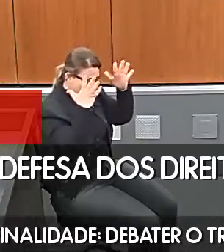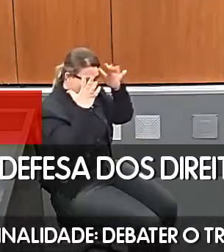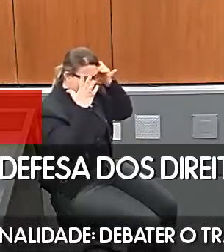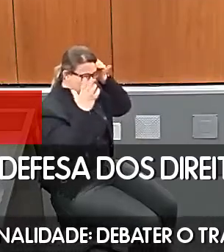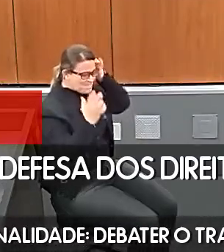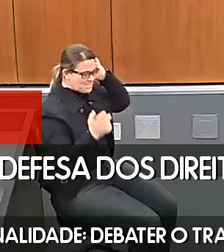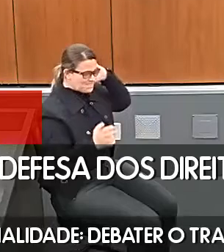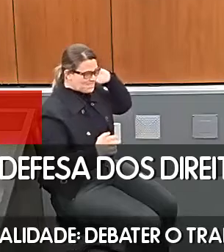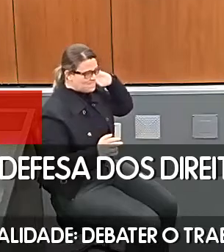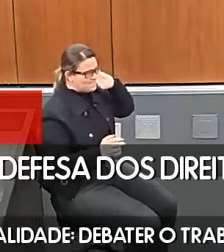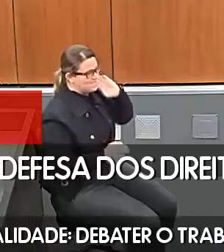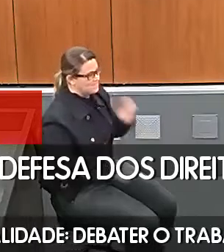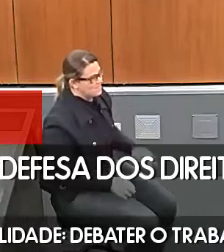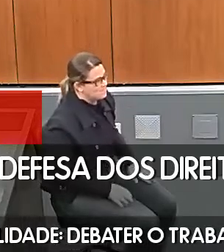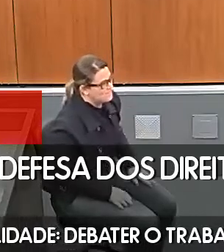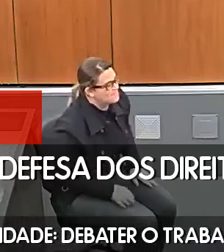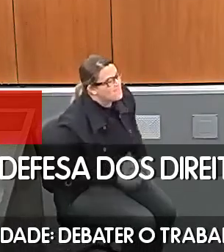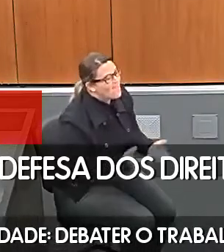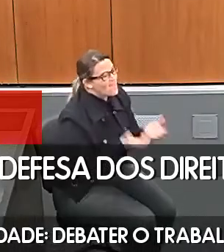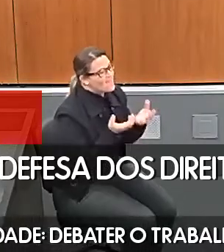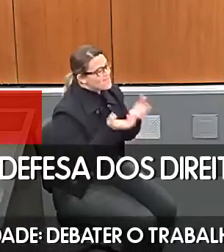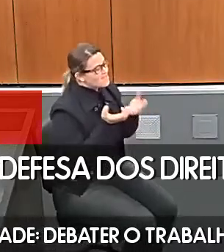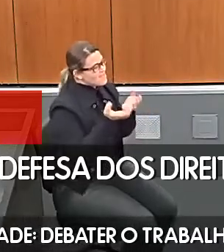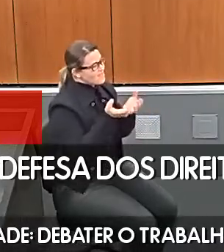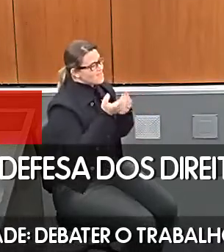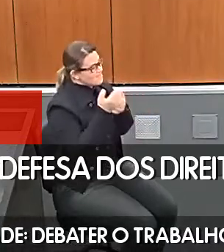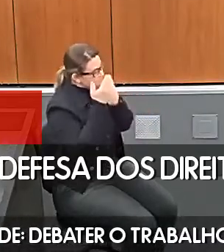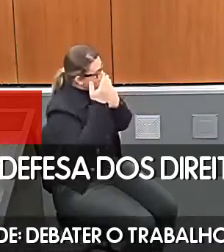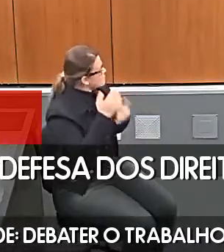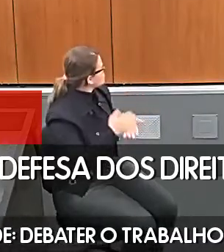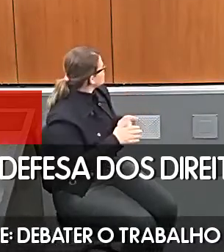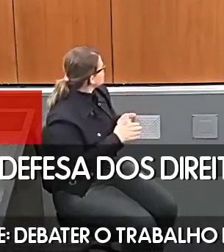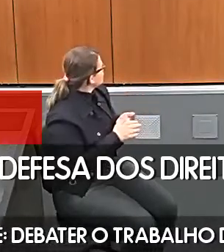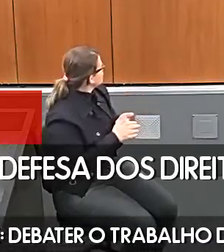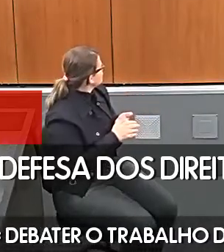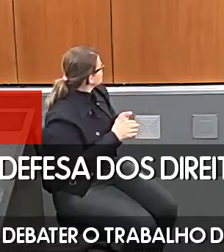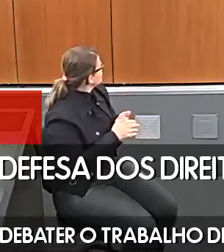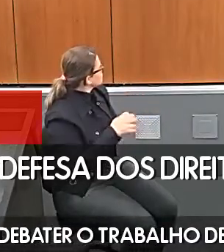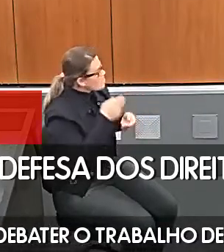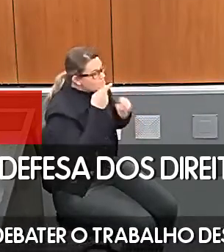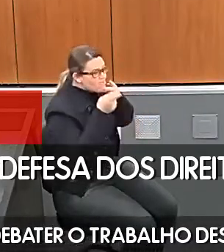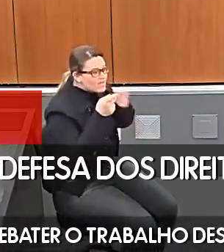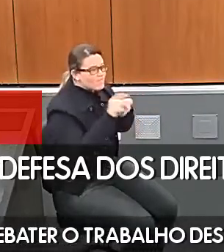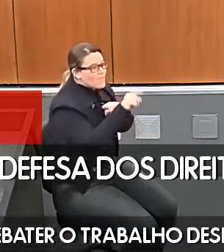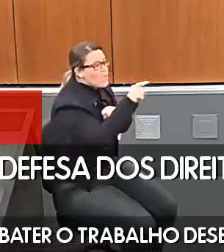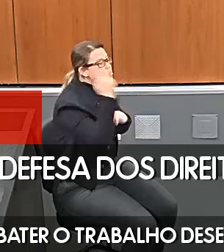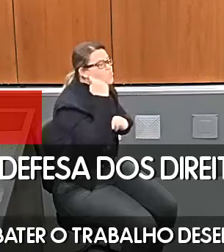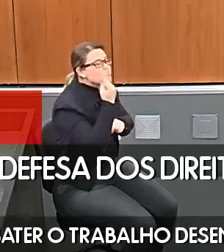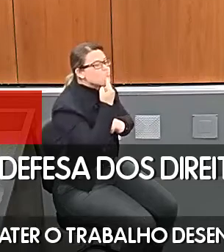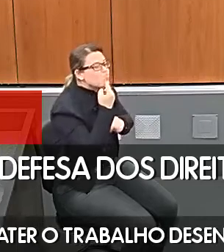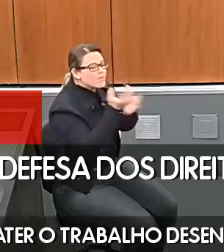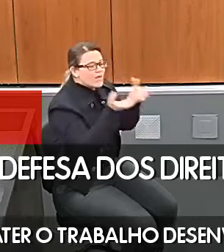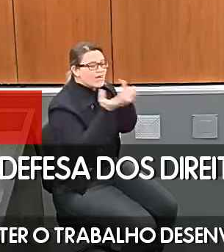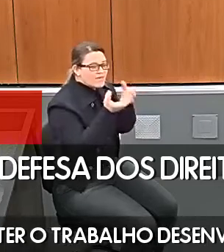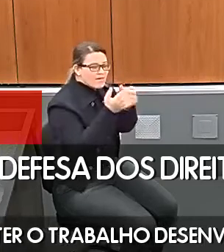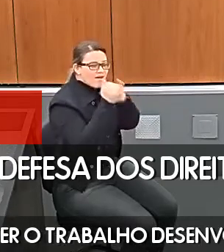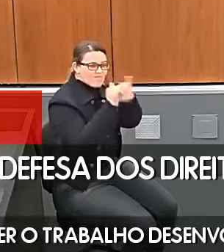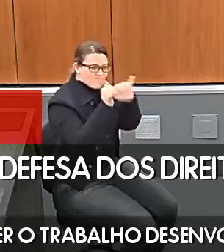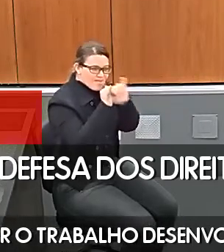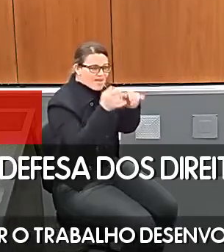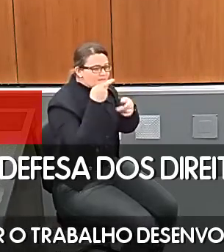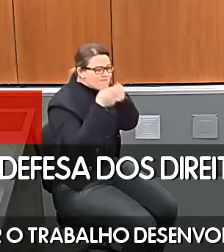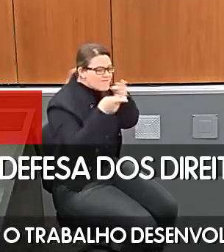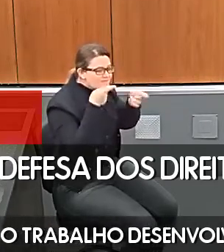Muito bem. Eu queria deixar, da mesma forma, a palavra a qualquer um deles, de vocês, aqui